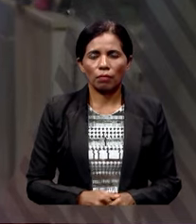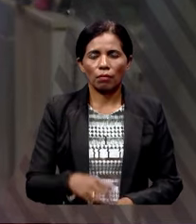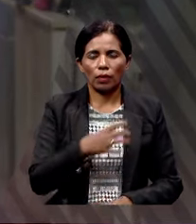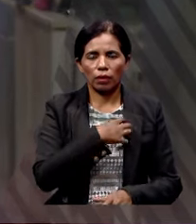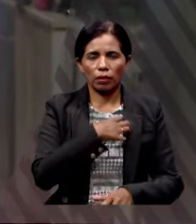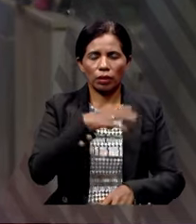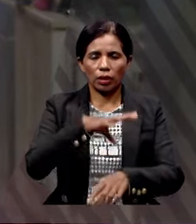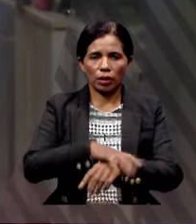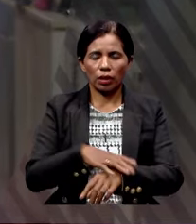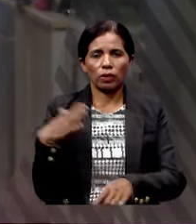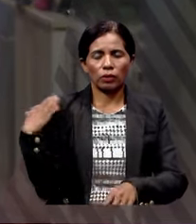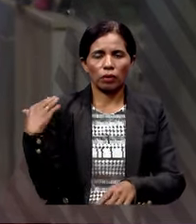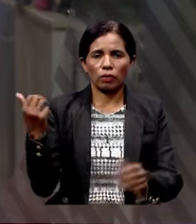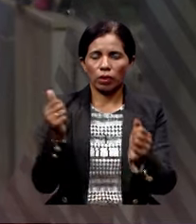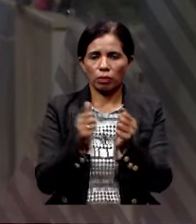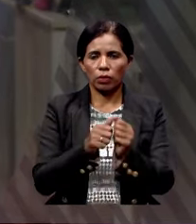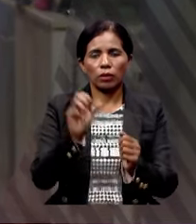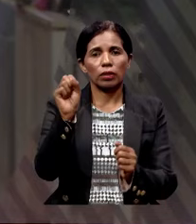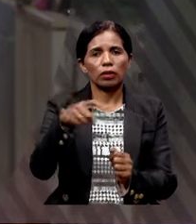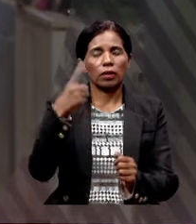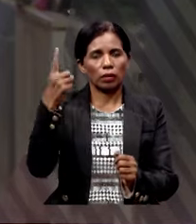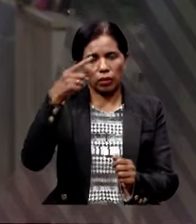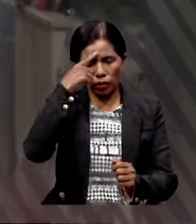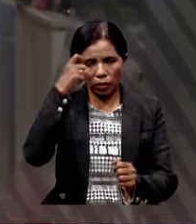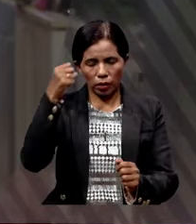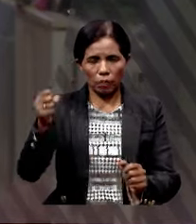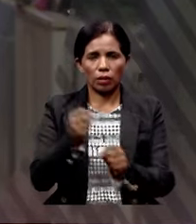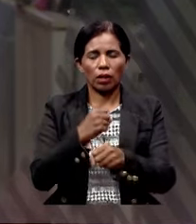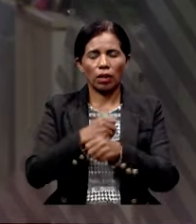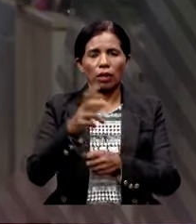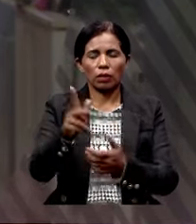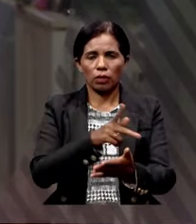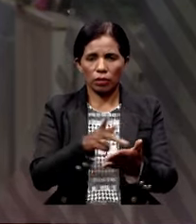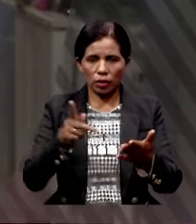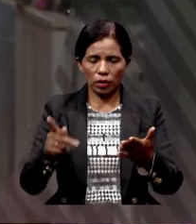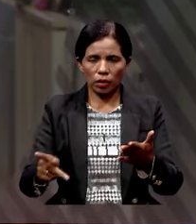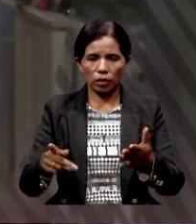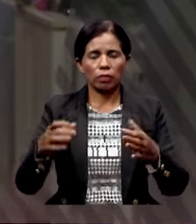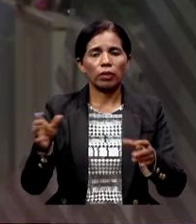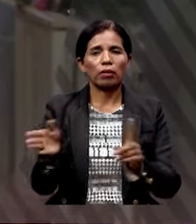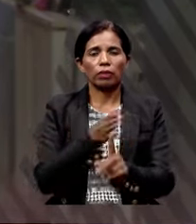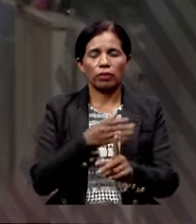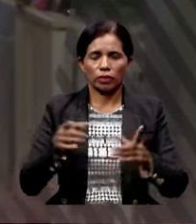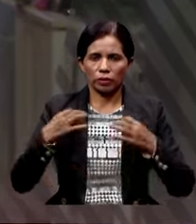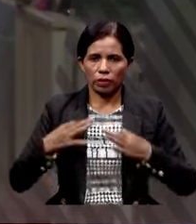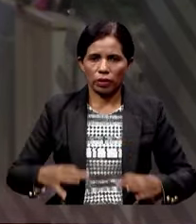Penitelit detenzoven sa nulu resenida tamba comete crimi integridadi fisica.